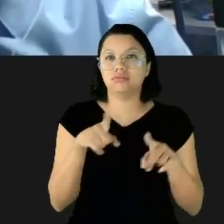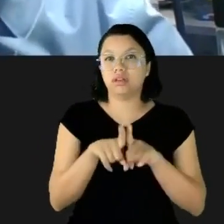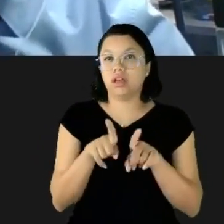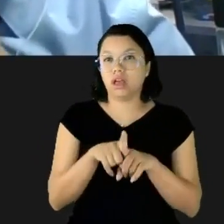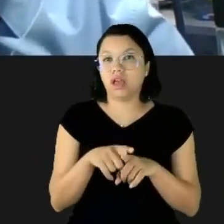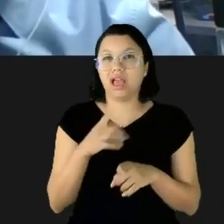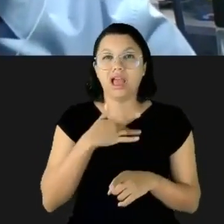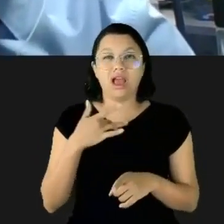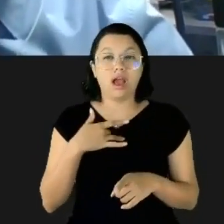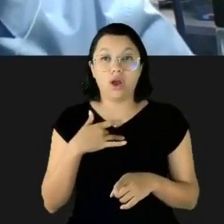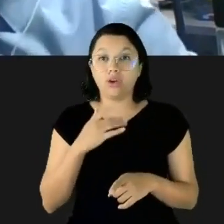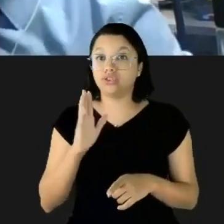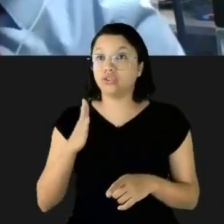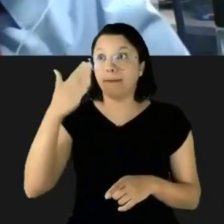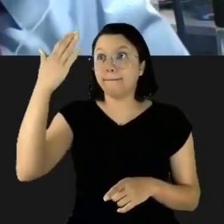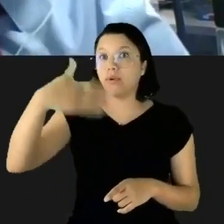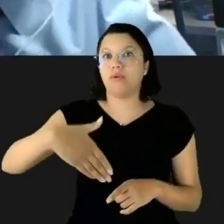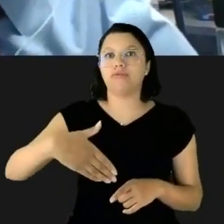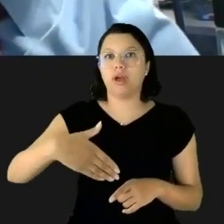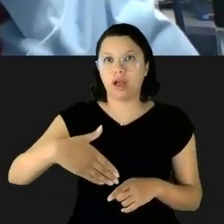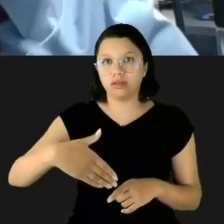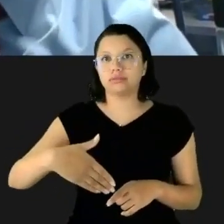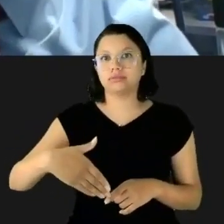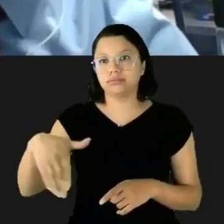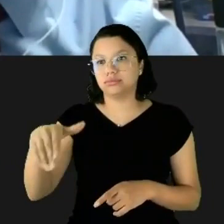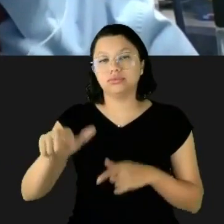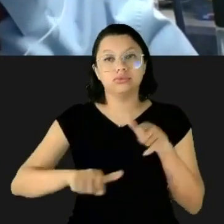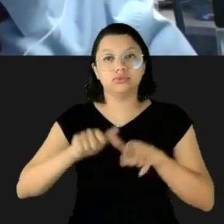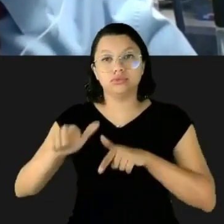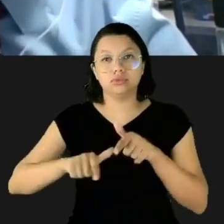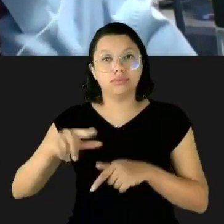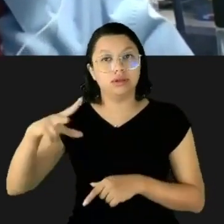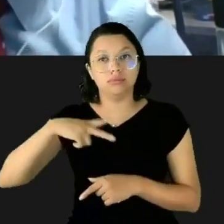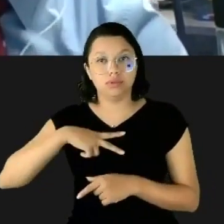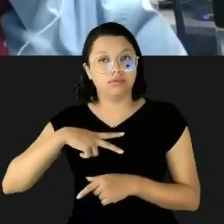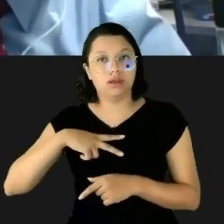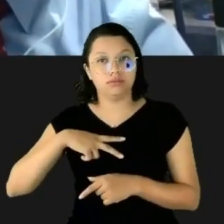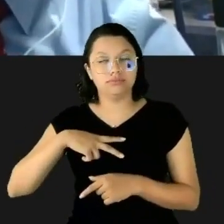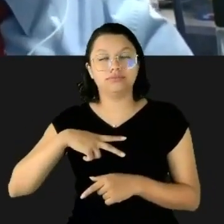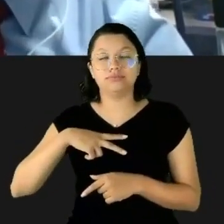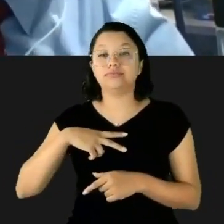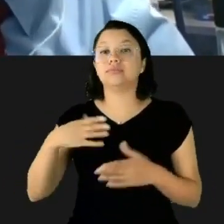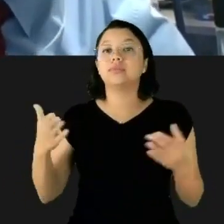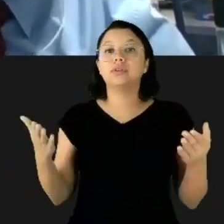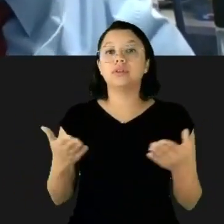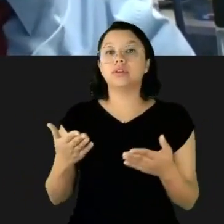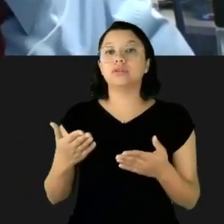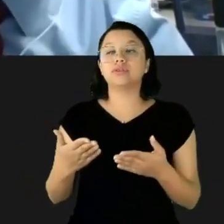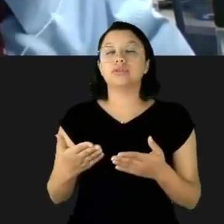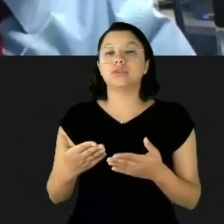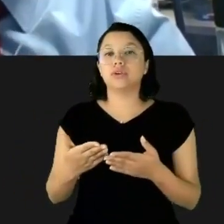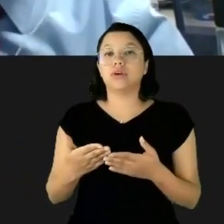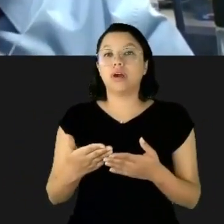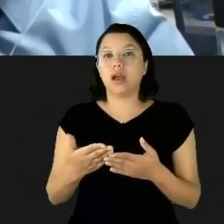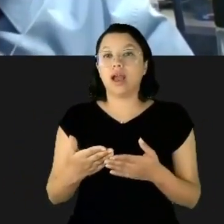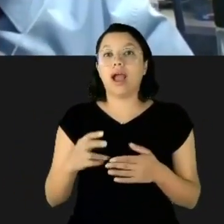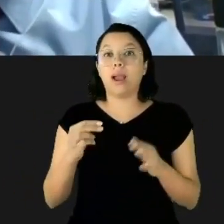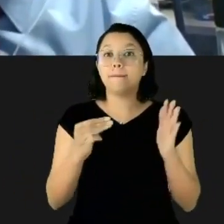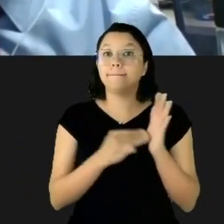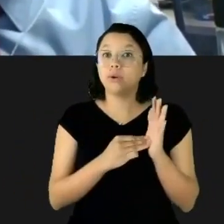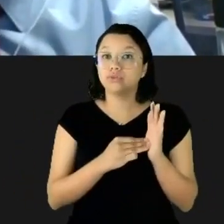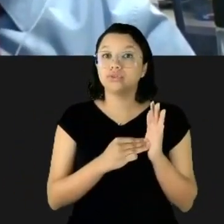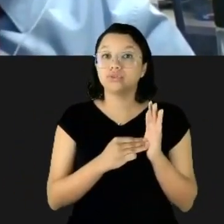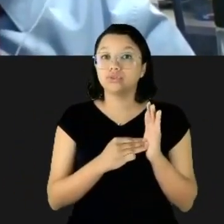já está comprovado uma iniciativa privada e isso não causa, isso é motivo